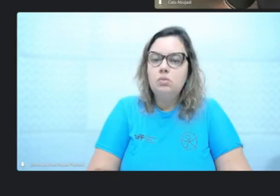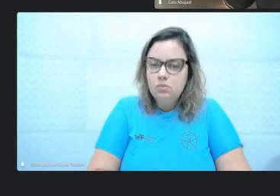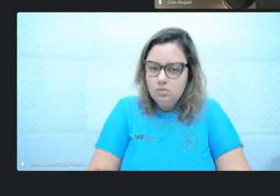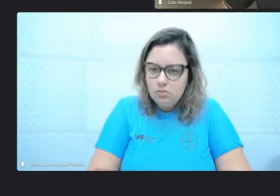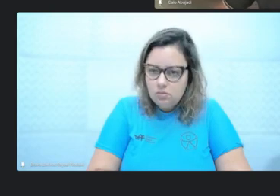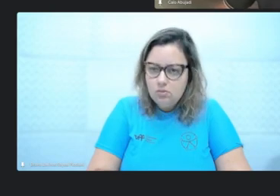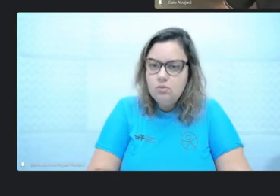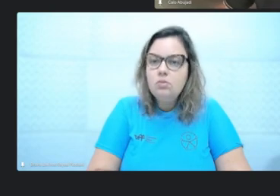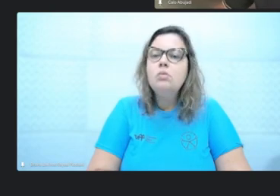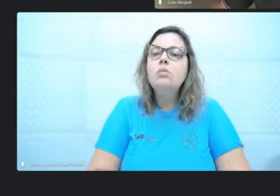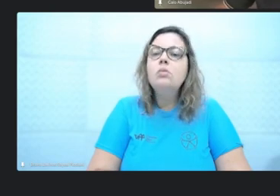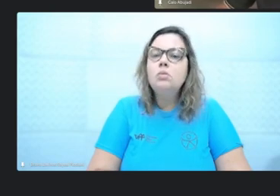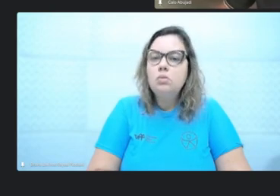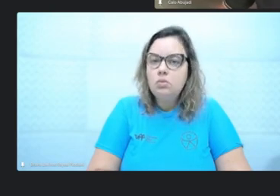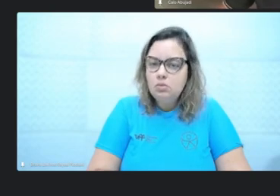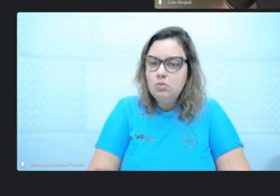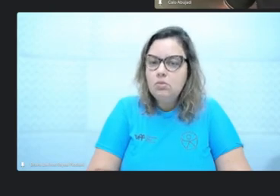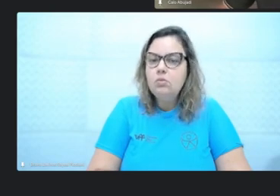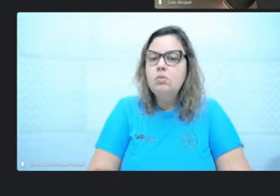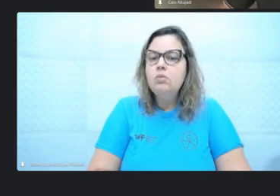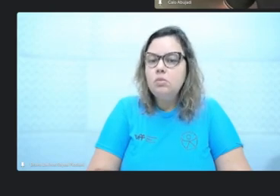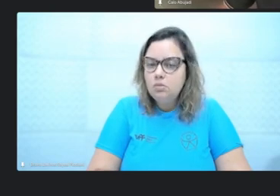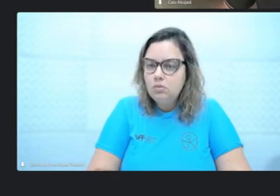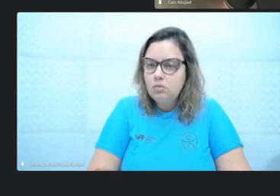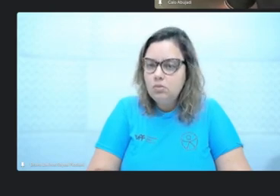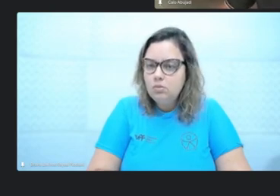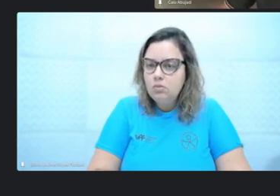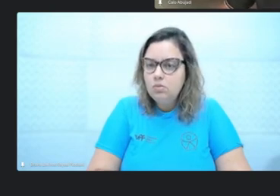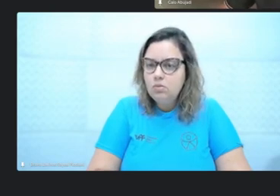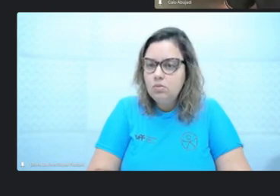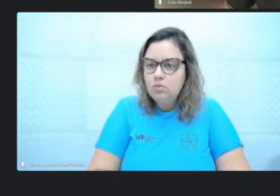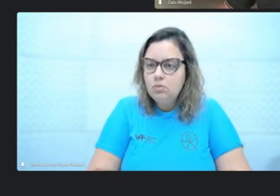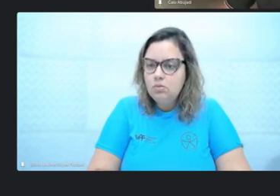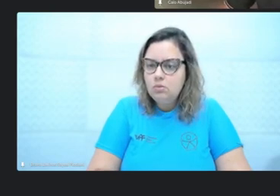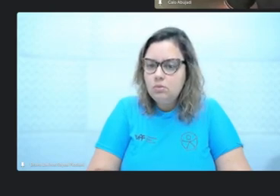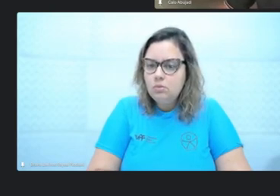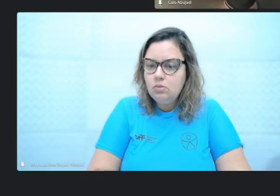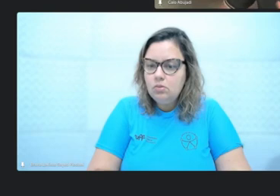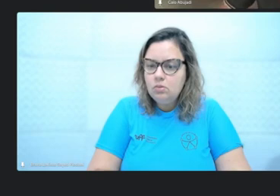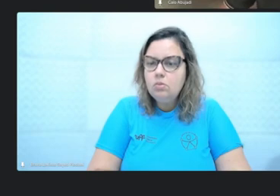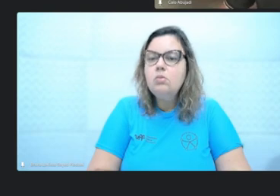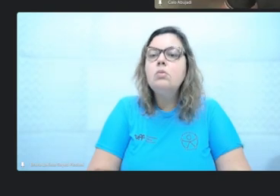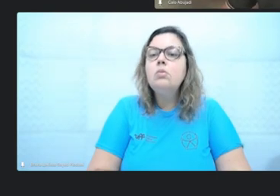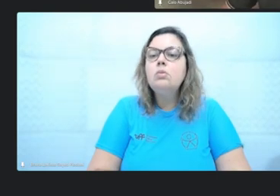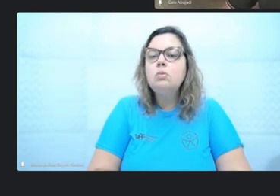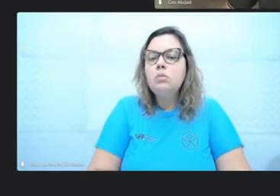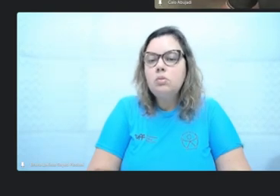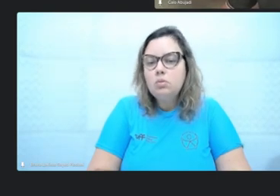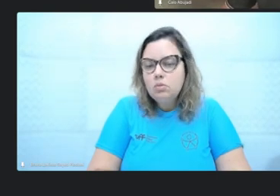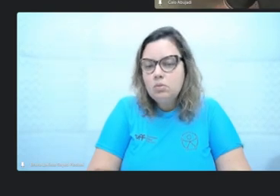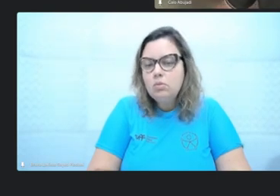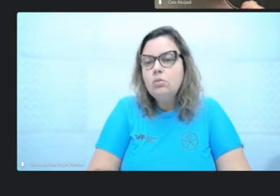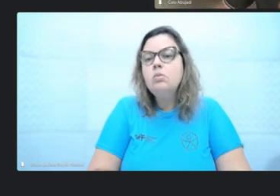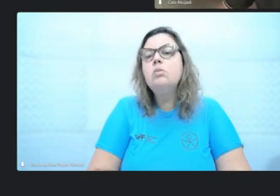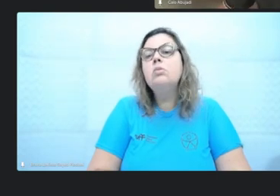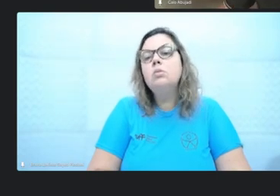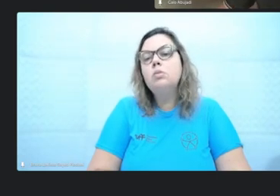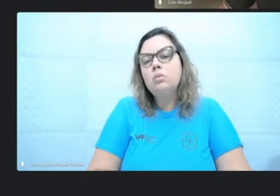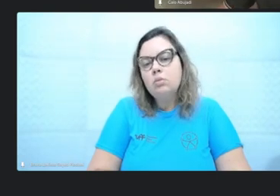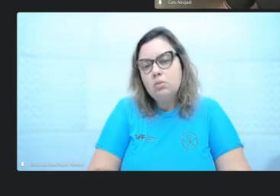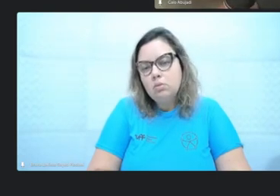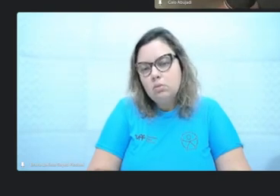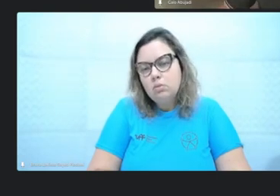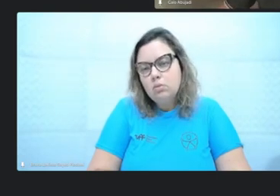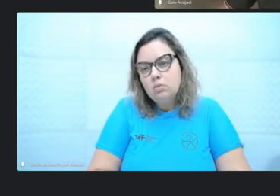desespero, e brincando, né? Fazendo aquilo que todo mundo faz, ou que era para fazer, que o mundo moderno às vezes